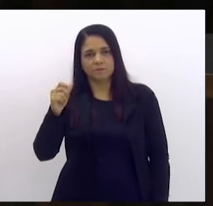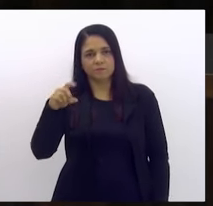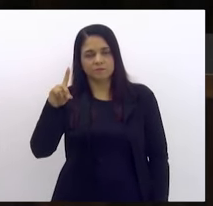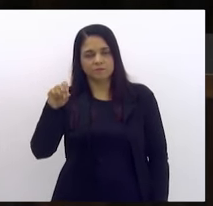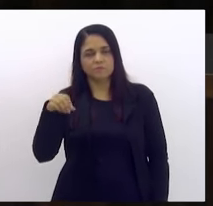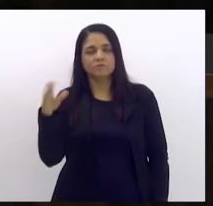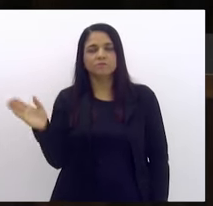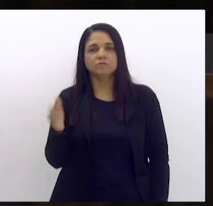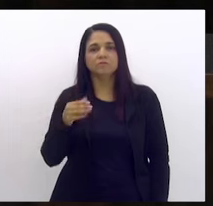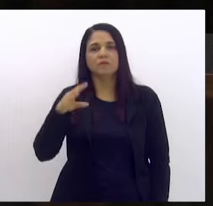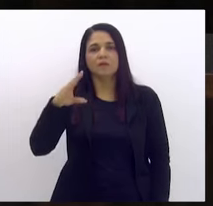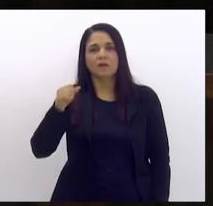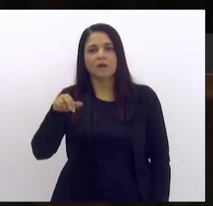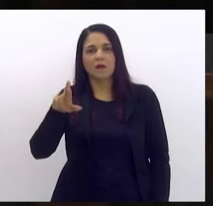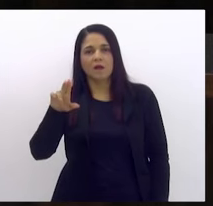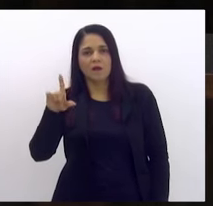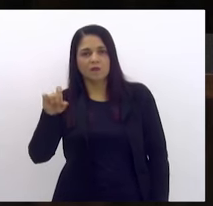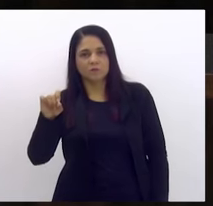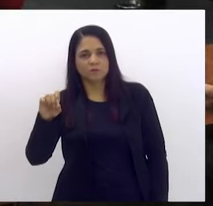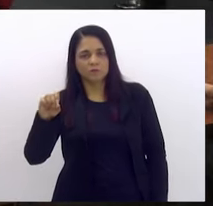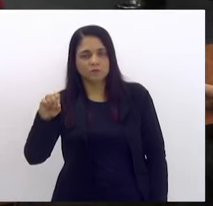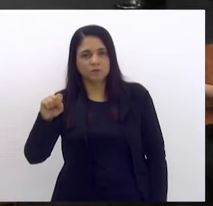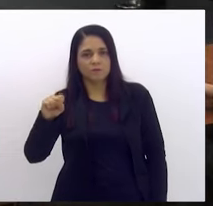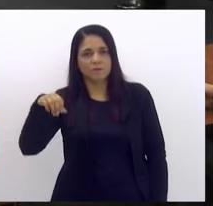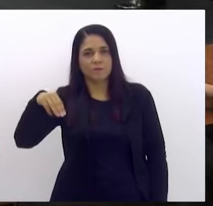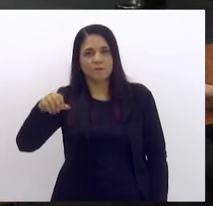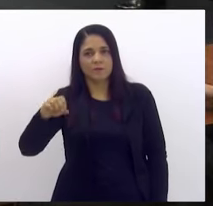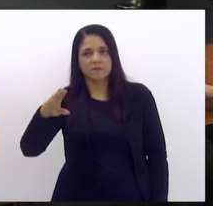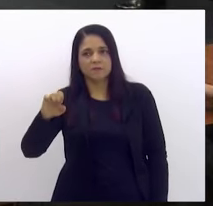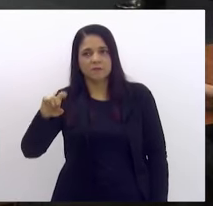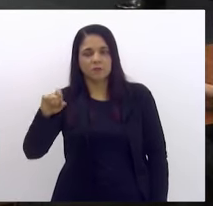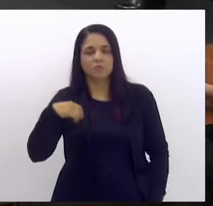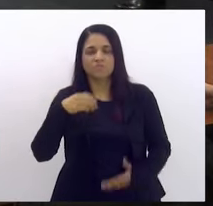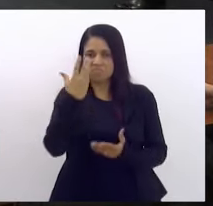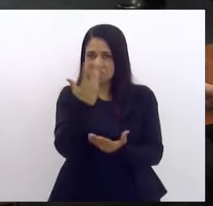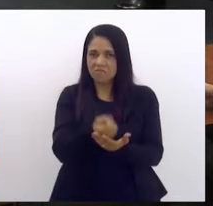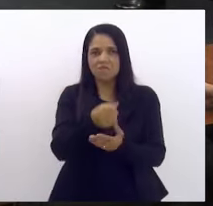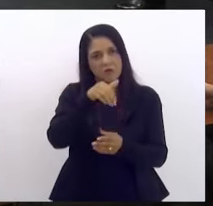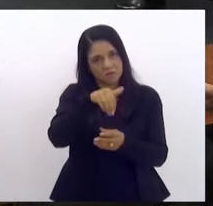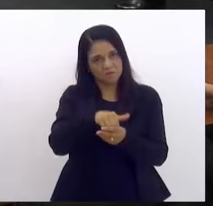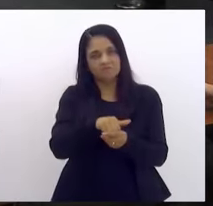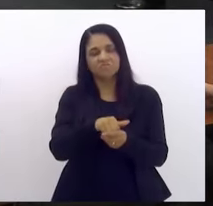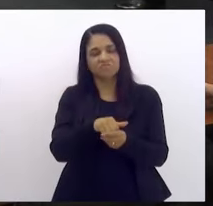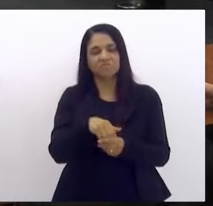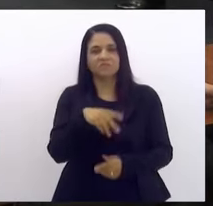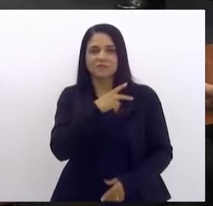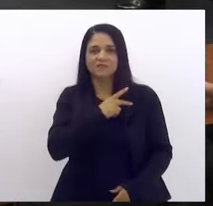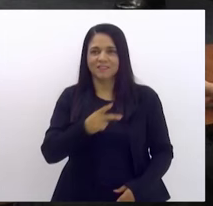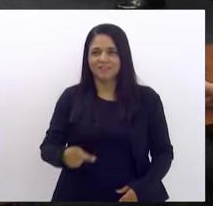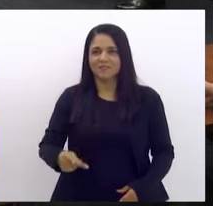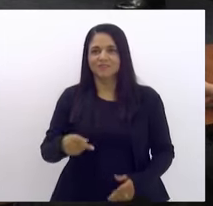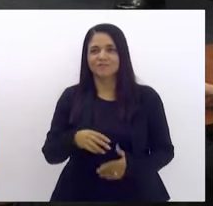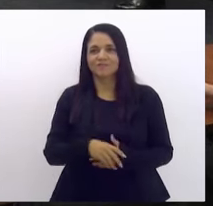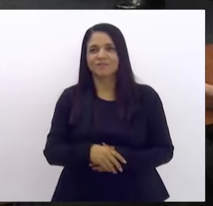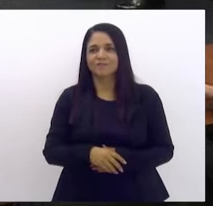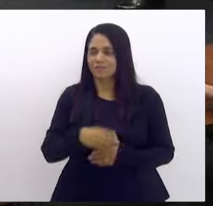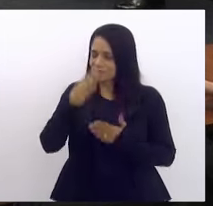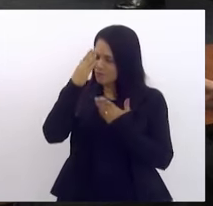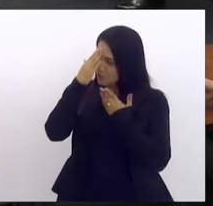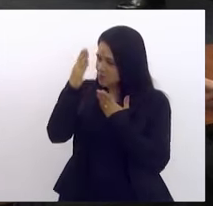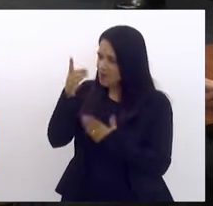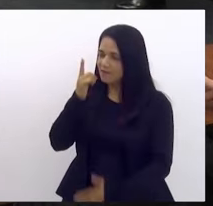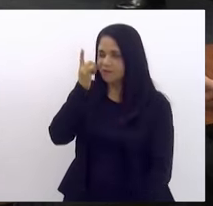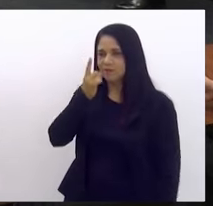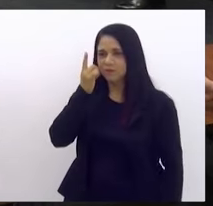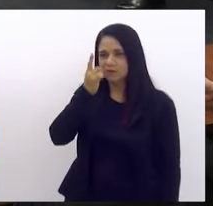Carlos Macedo. Favorável, presidente. Opa, deputado. Muito obrigado,